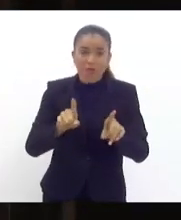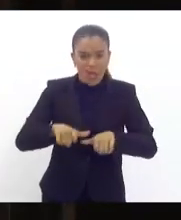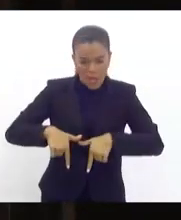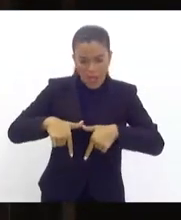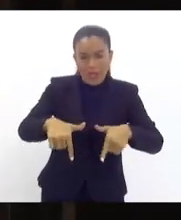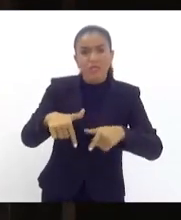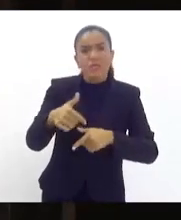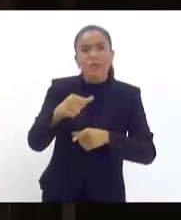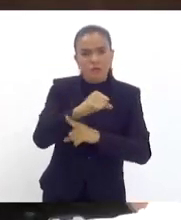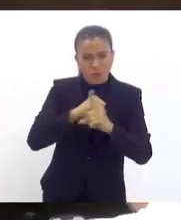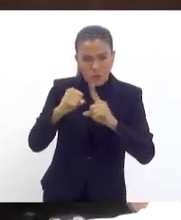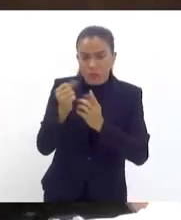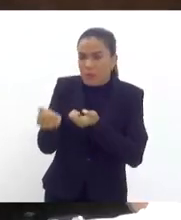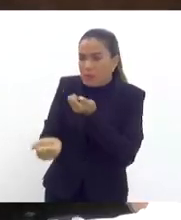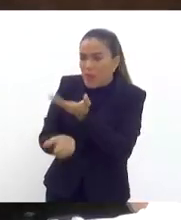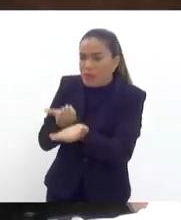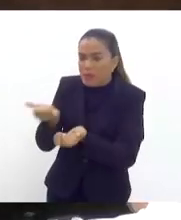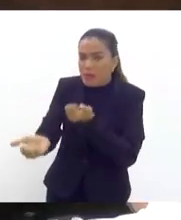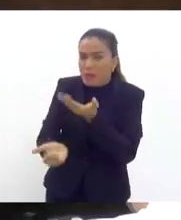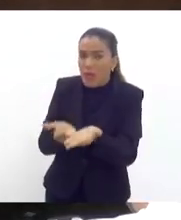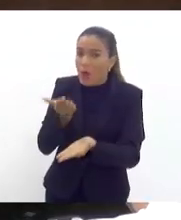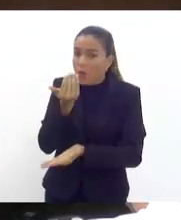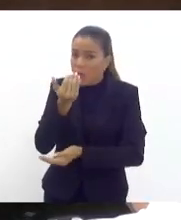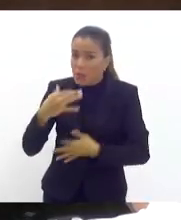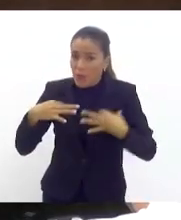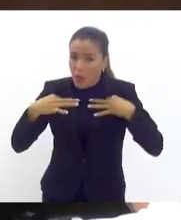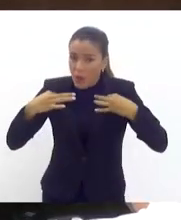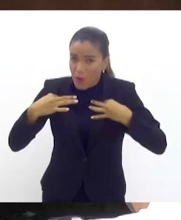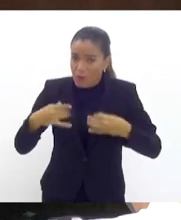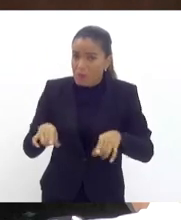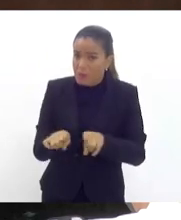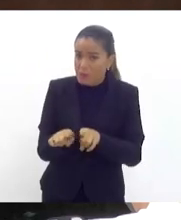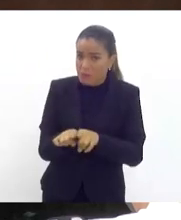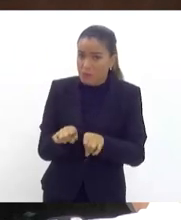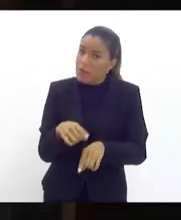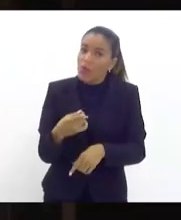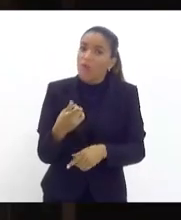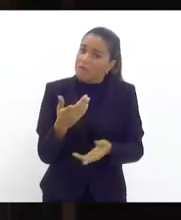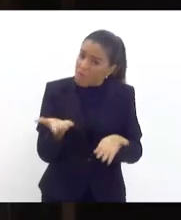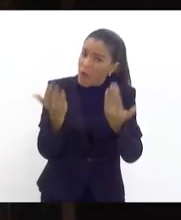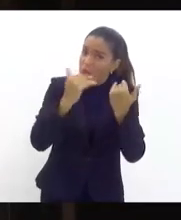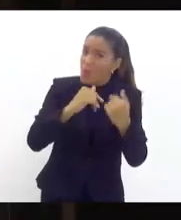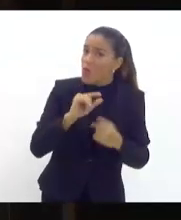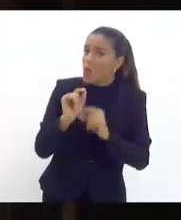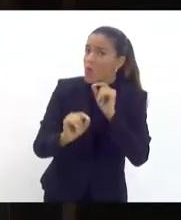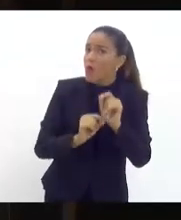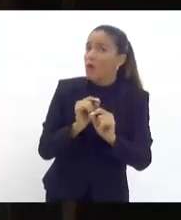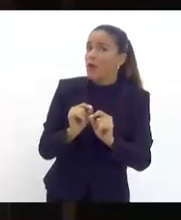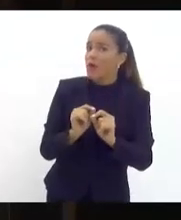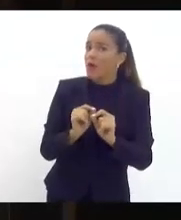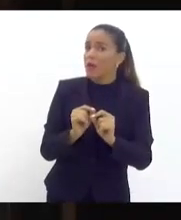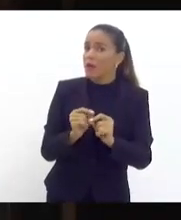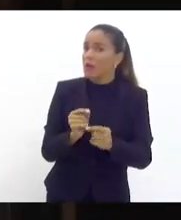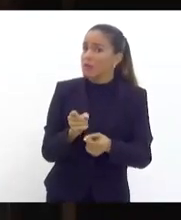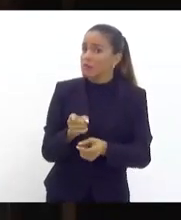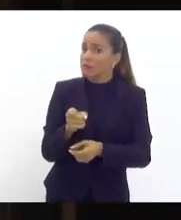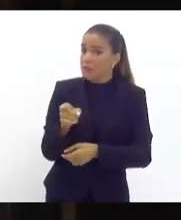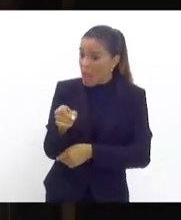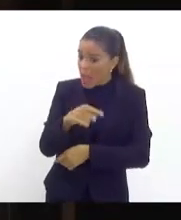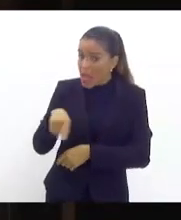dando roupa dando comida certo então vamos fazer o seguinte vamos através